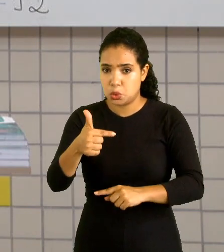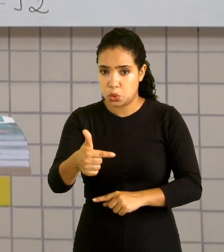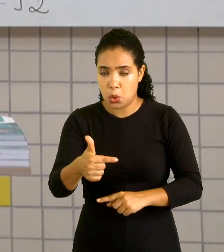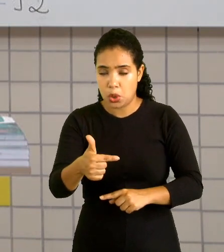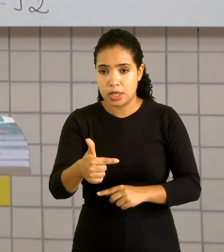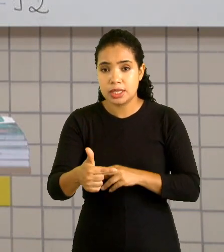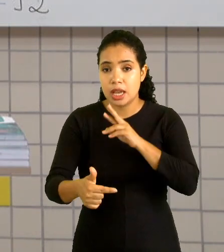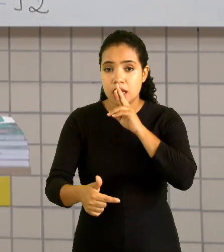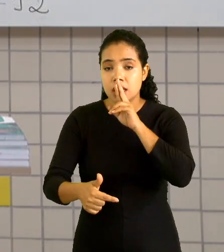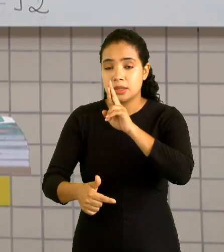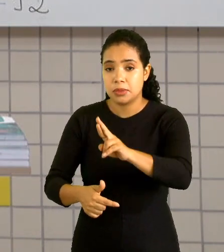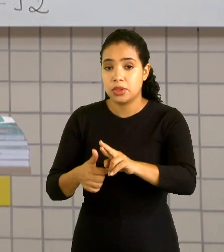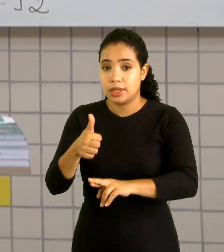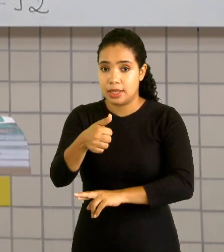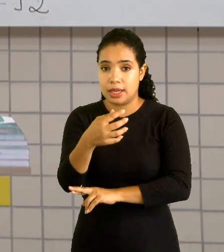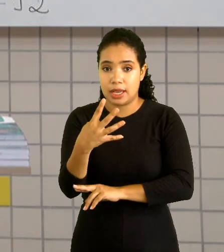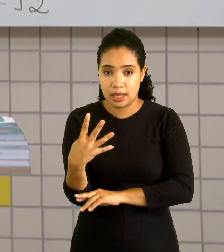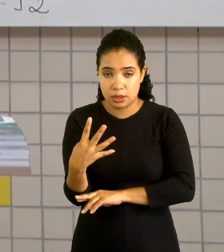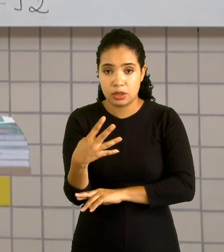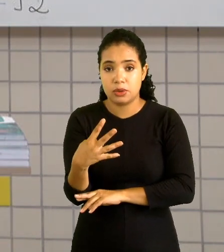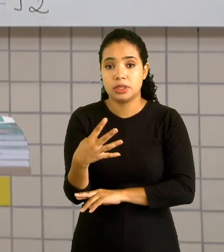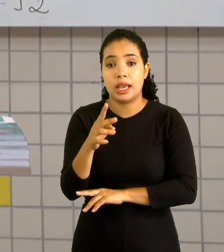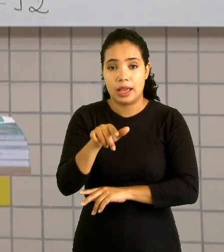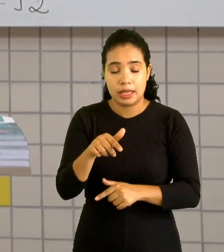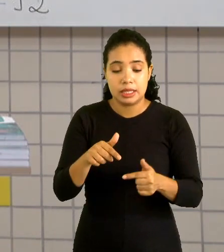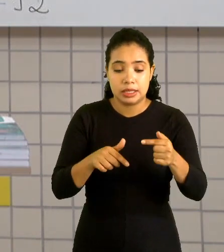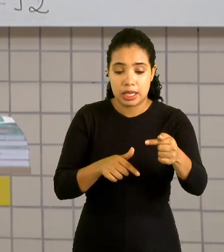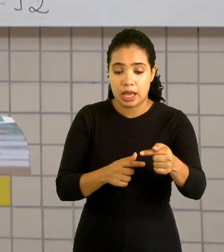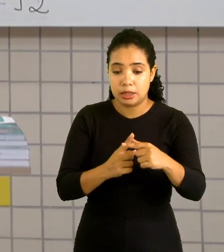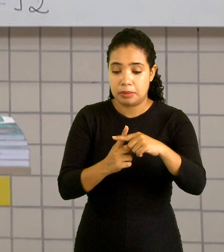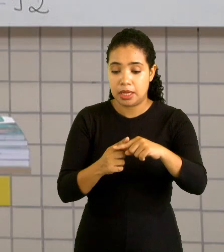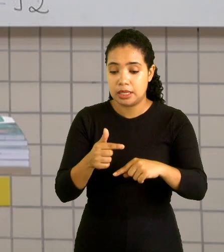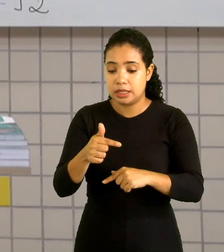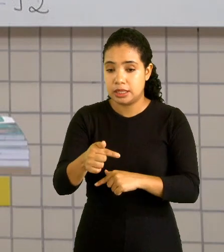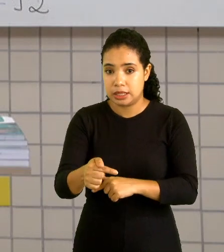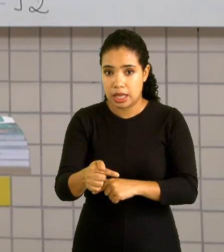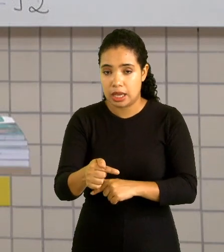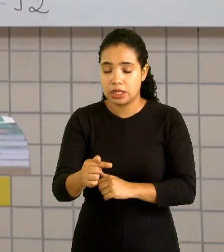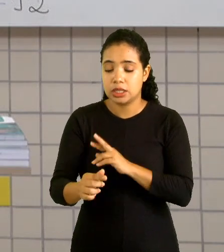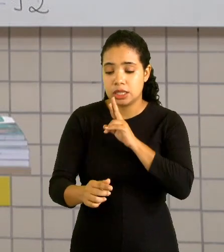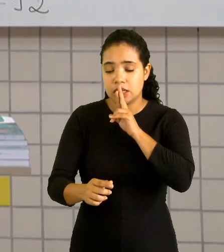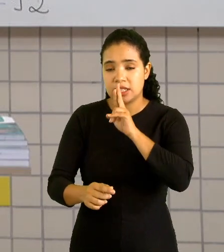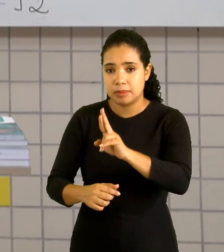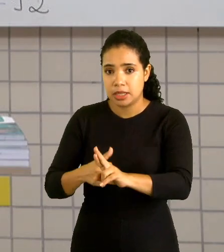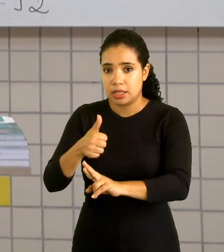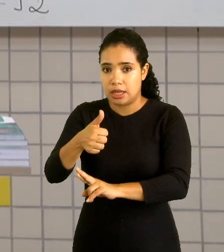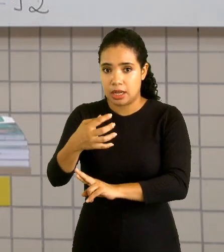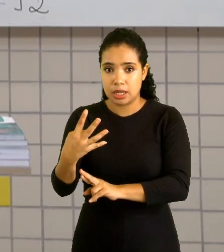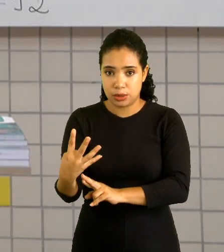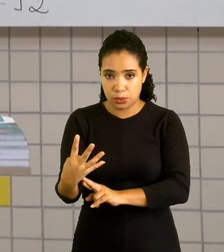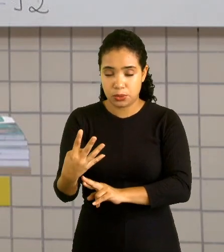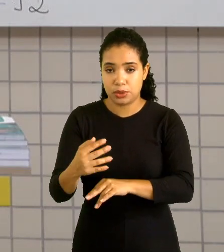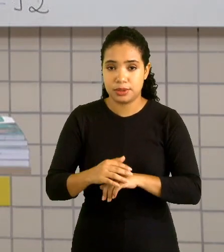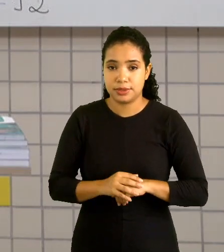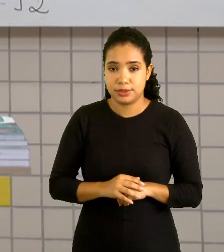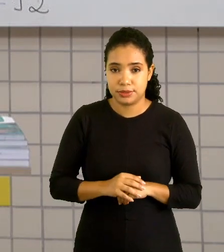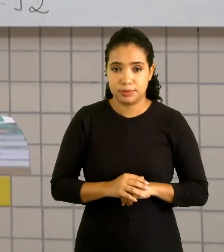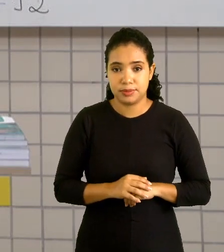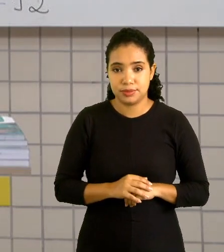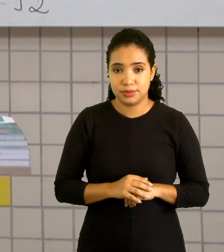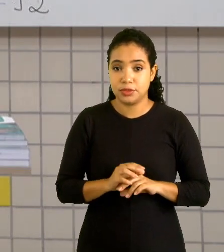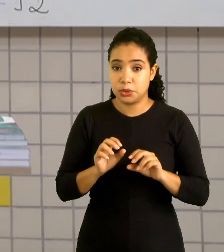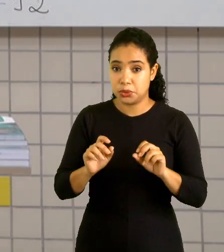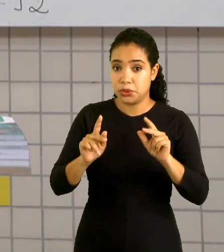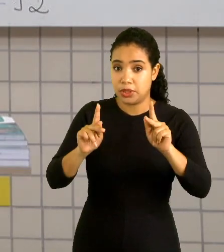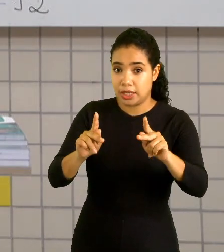dar 14, que é o 7 duas vezes. 7 mais 7 dá 14,